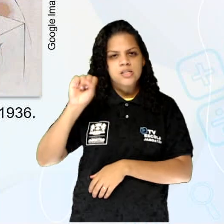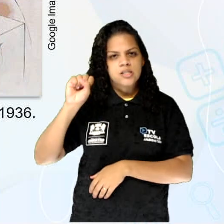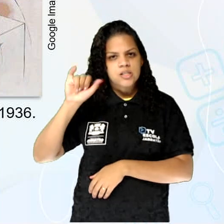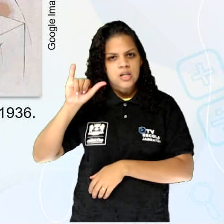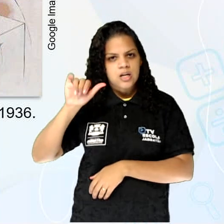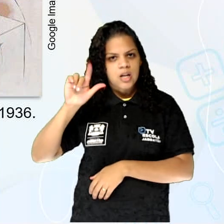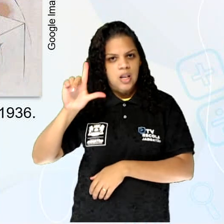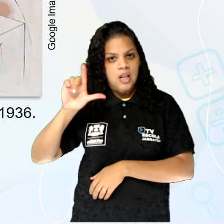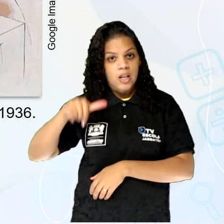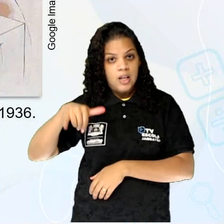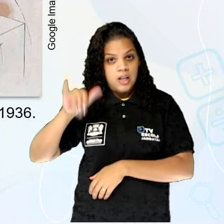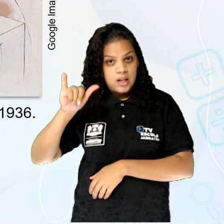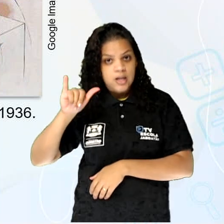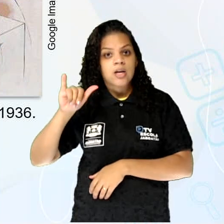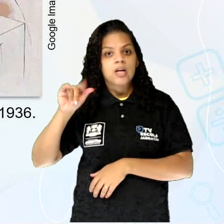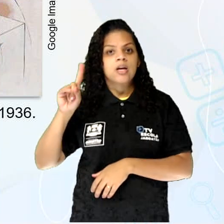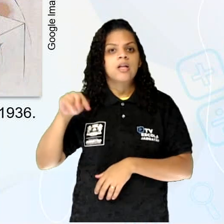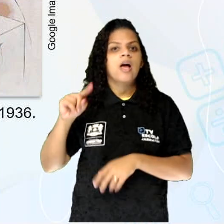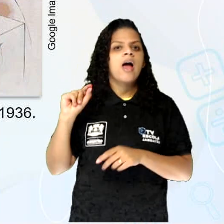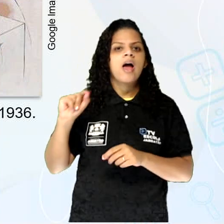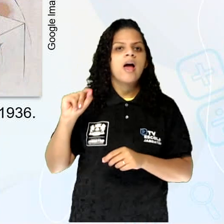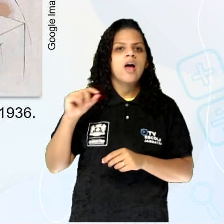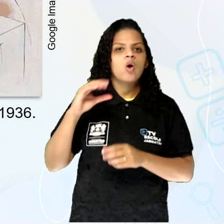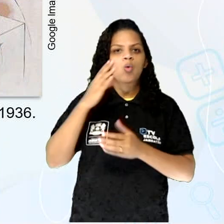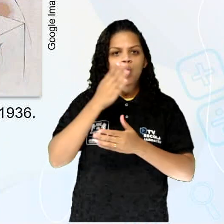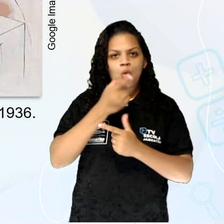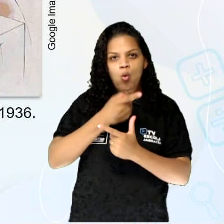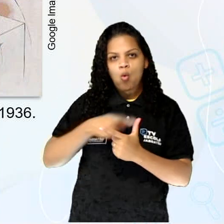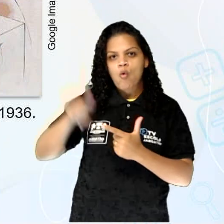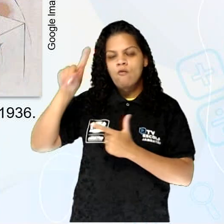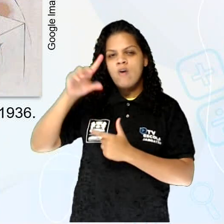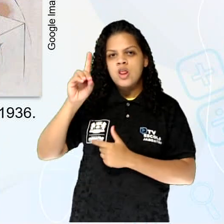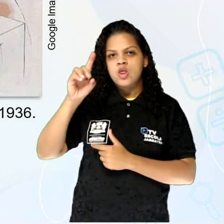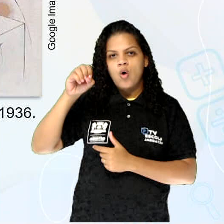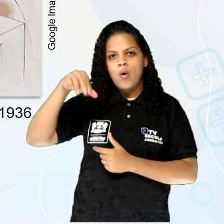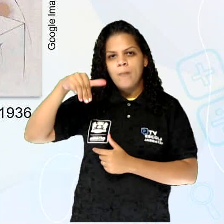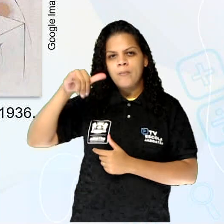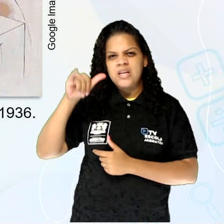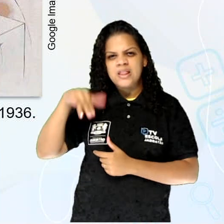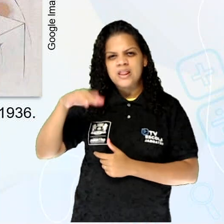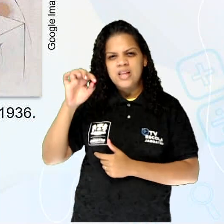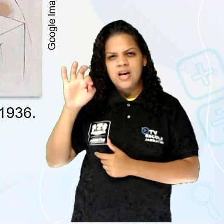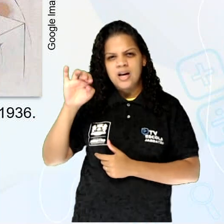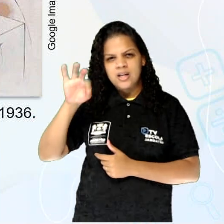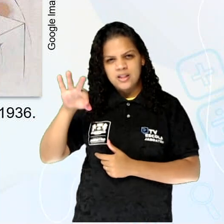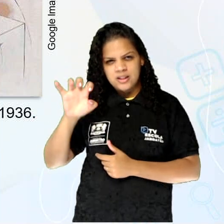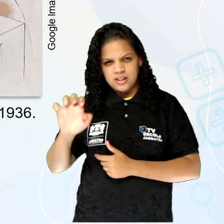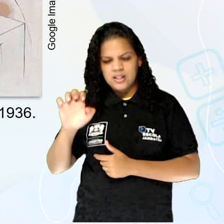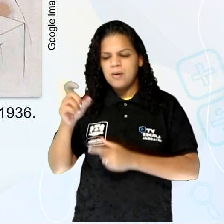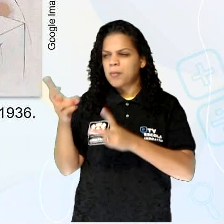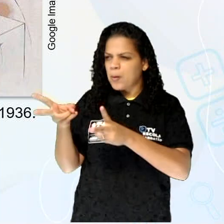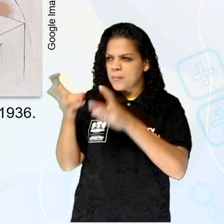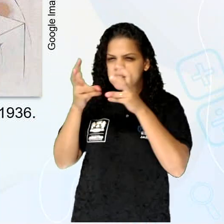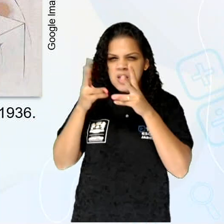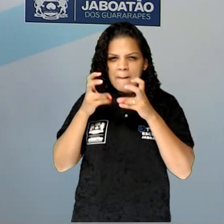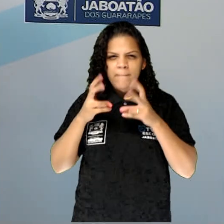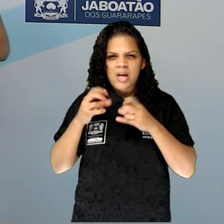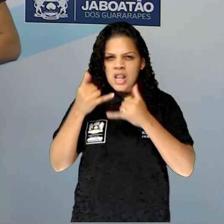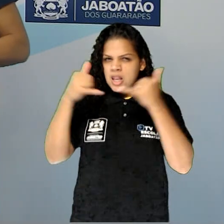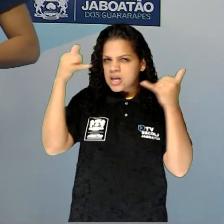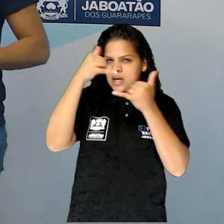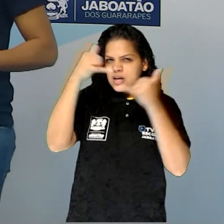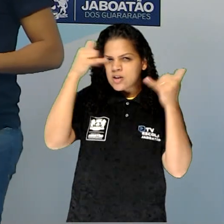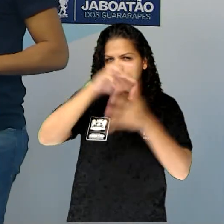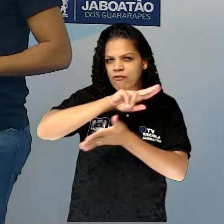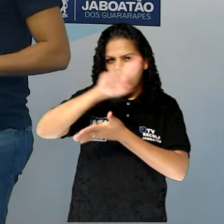o título da obra é curva dominante nós podemos identificar diversas linhas geométricas vamos conhecer